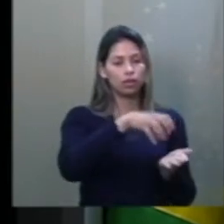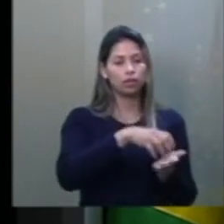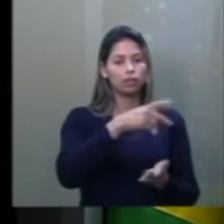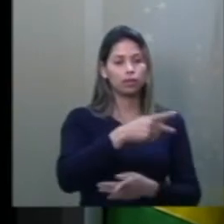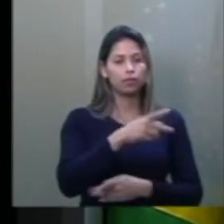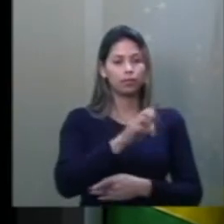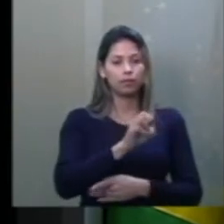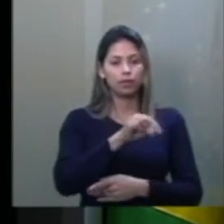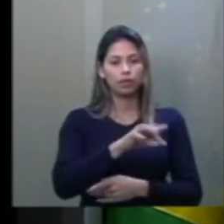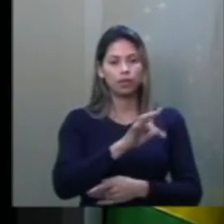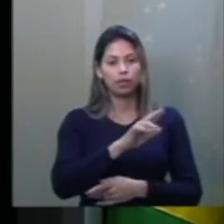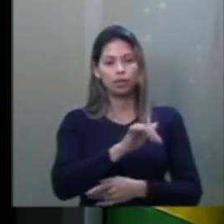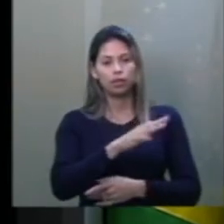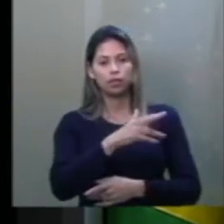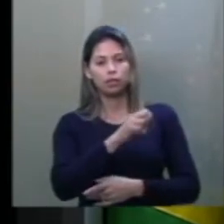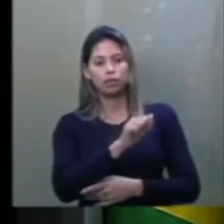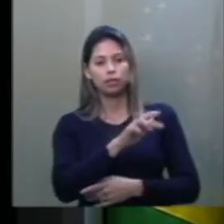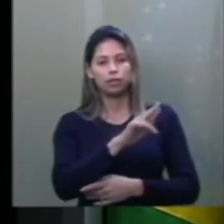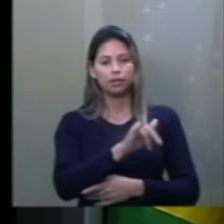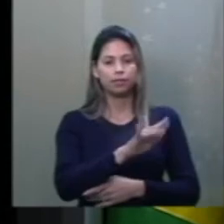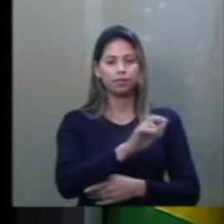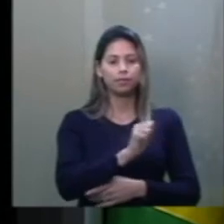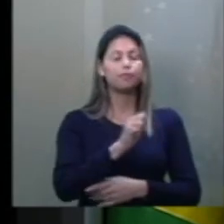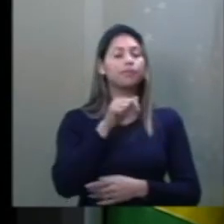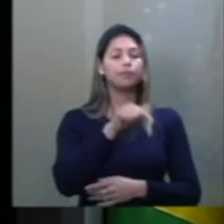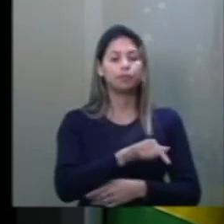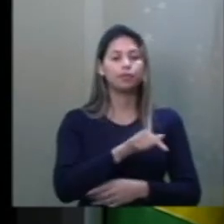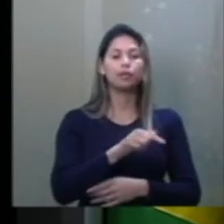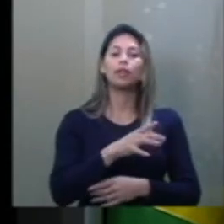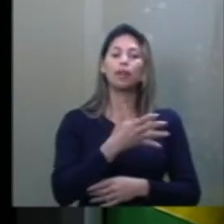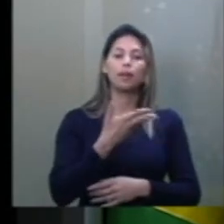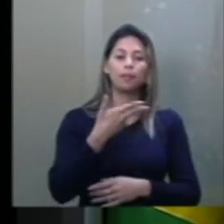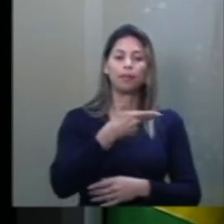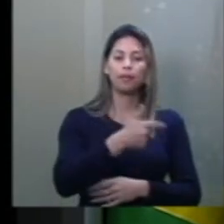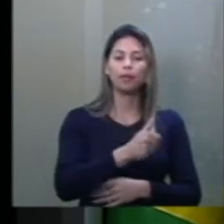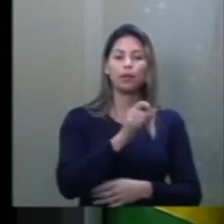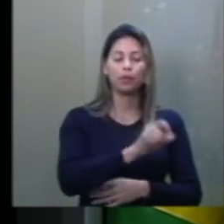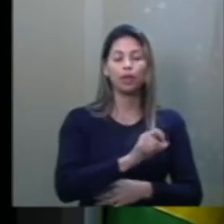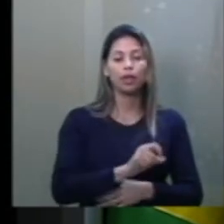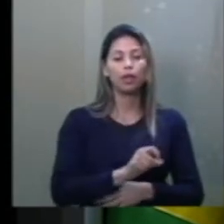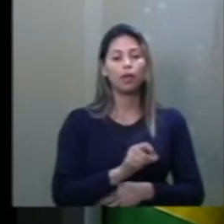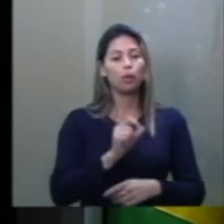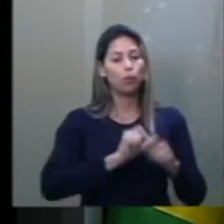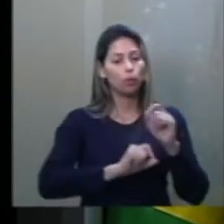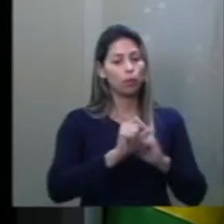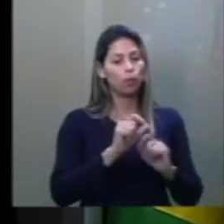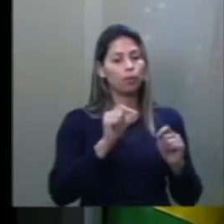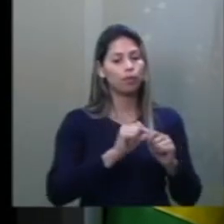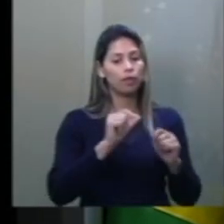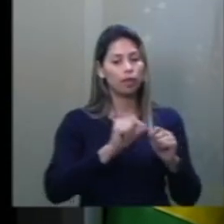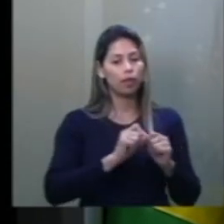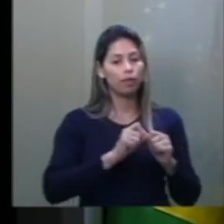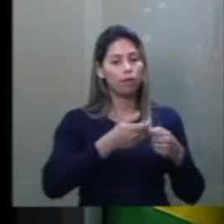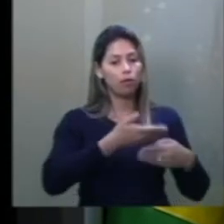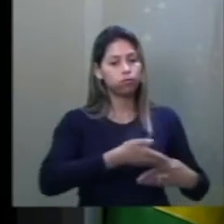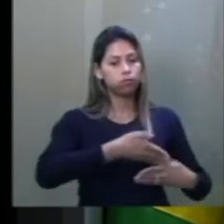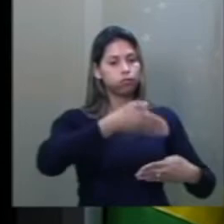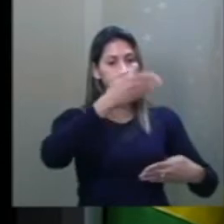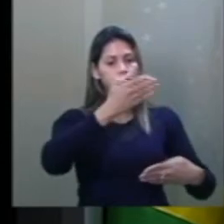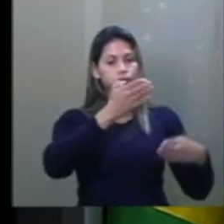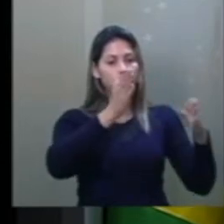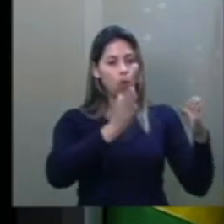fortaleza intransponível, no intuito de colocar fim à fama de que os presídios brasileiros